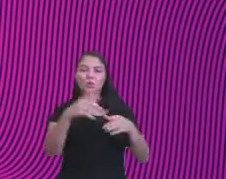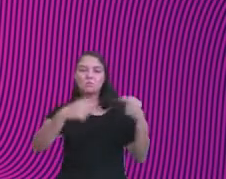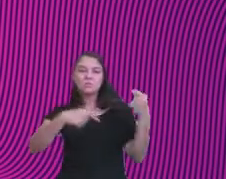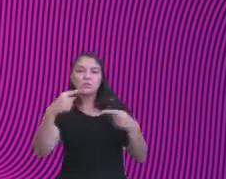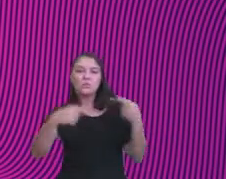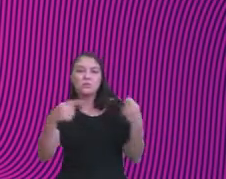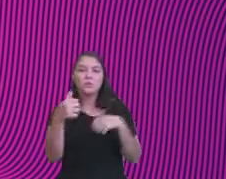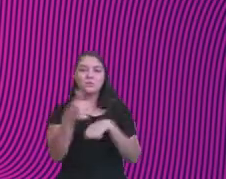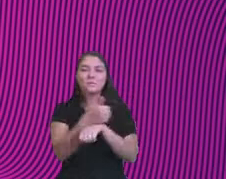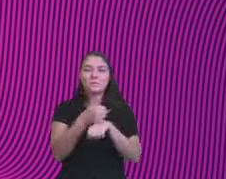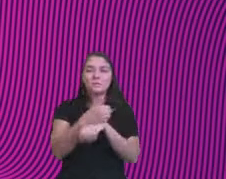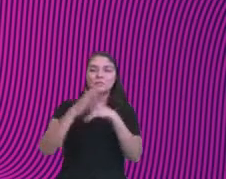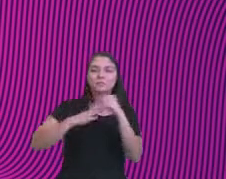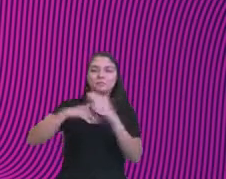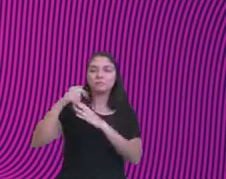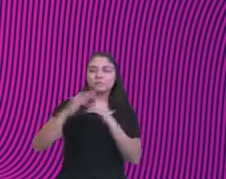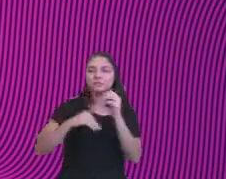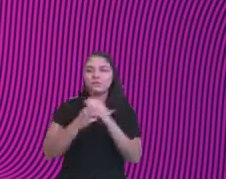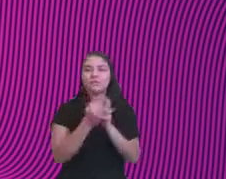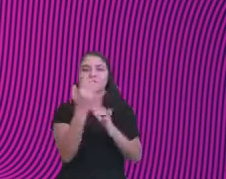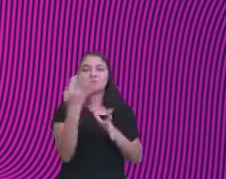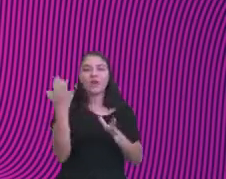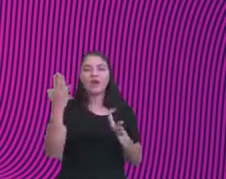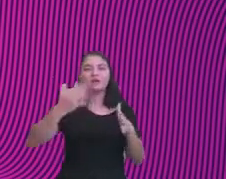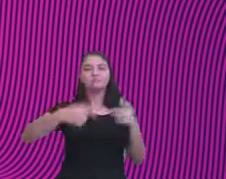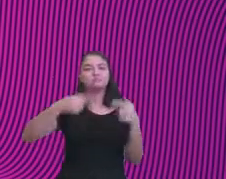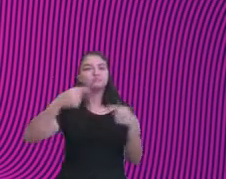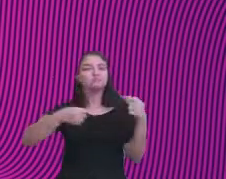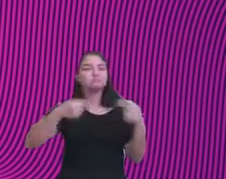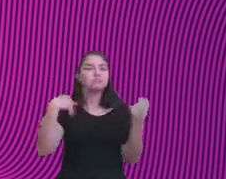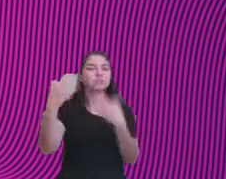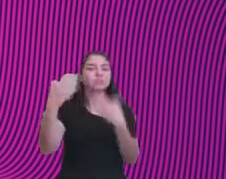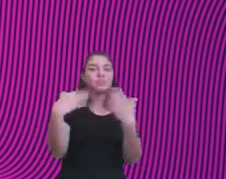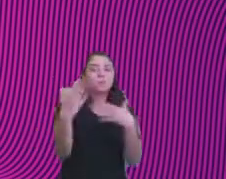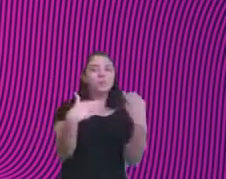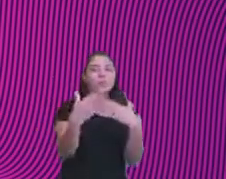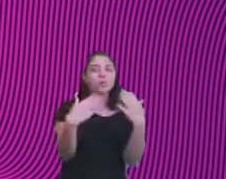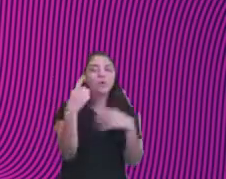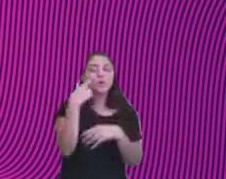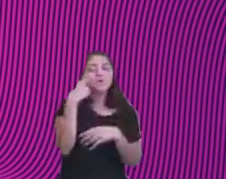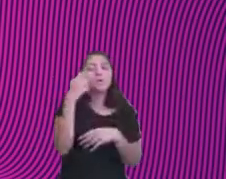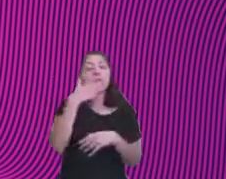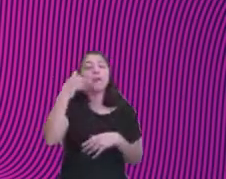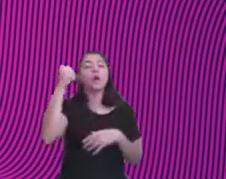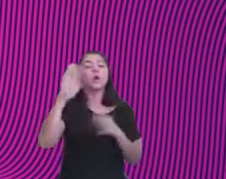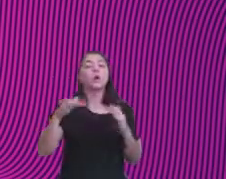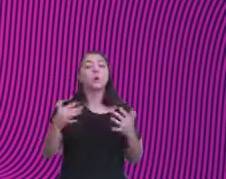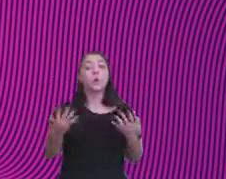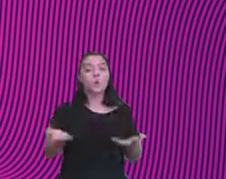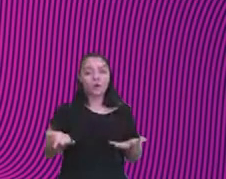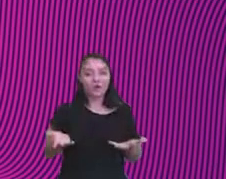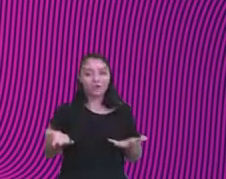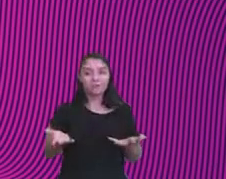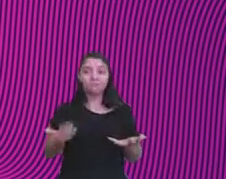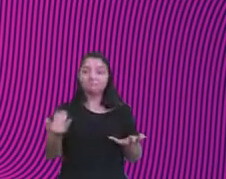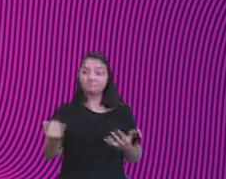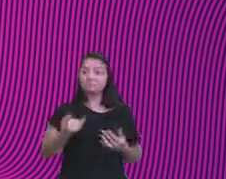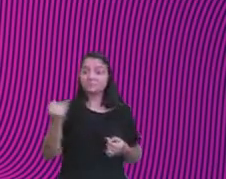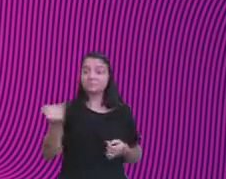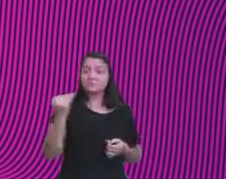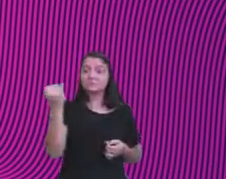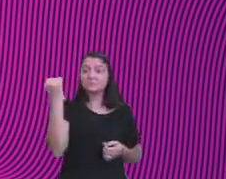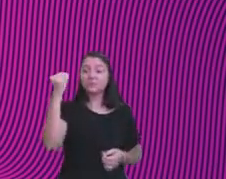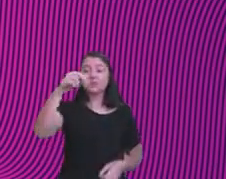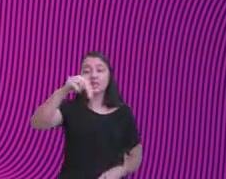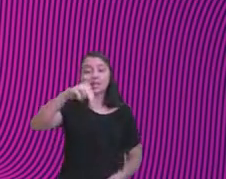multiprofissional, para adequar a esse caso. Mas, sem dúvida nenhuma, um caso para tratamento neoadjuvante não é